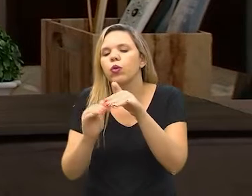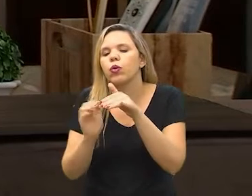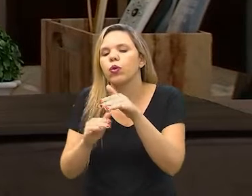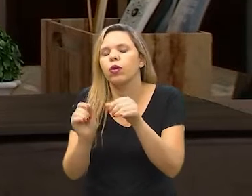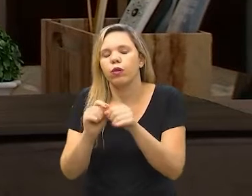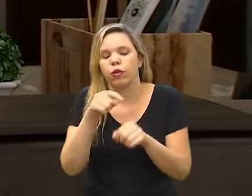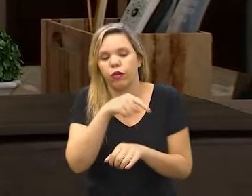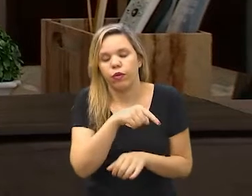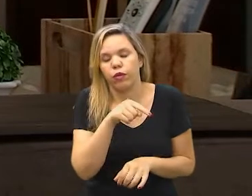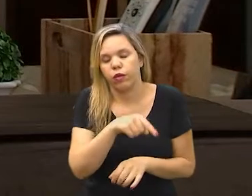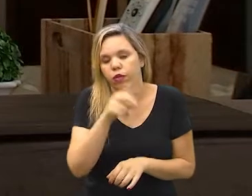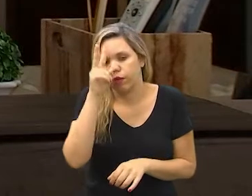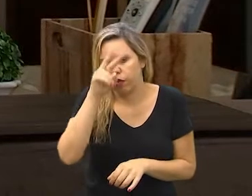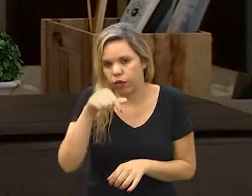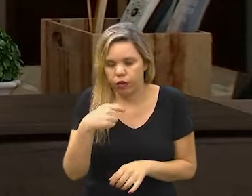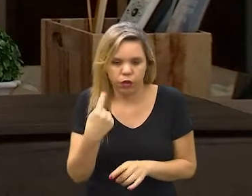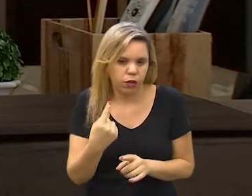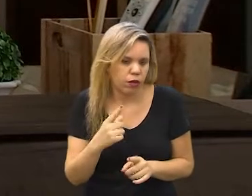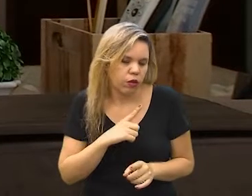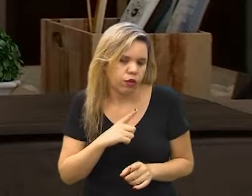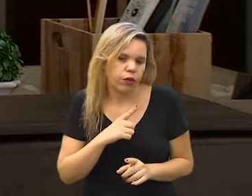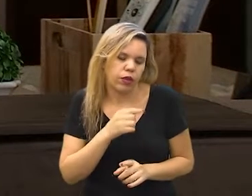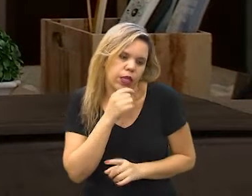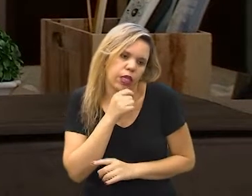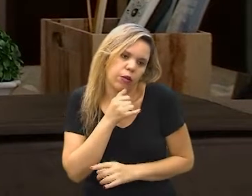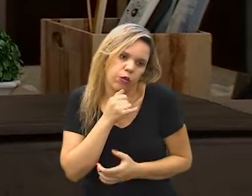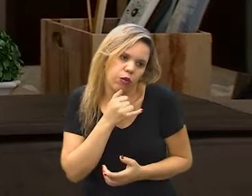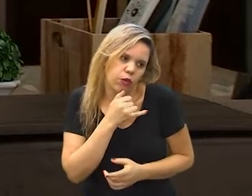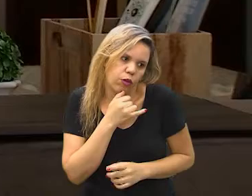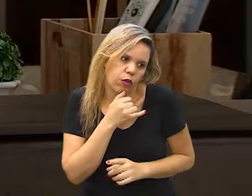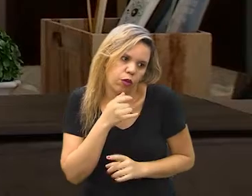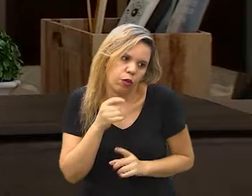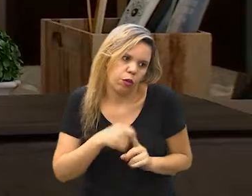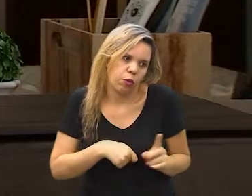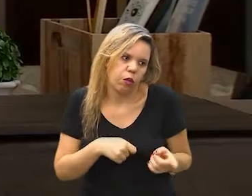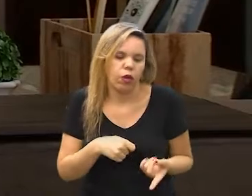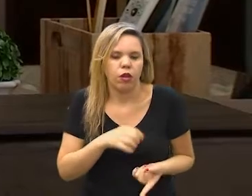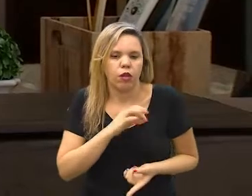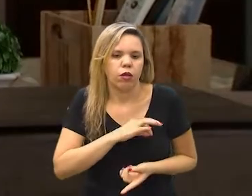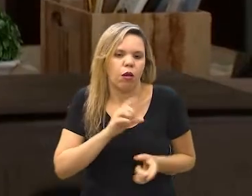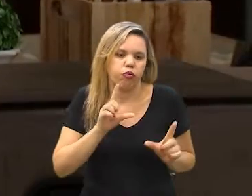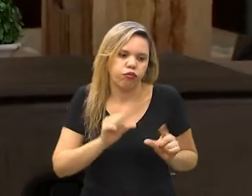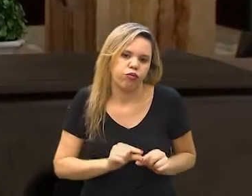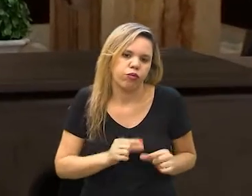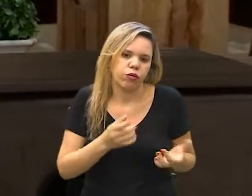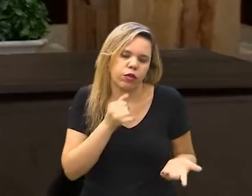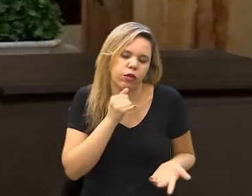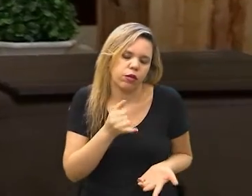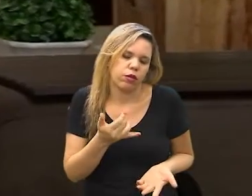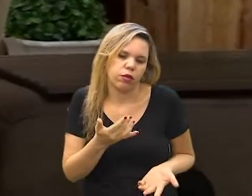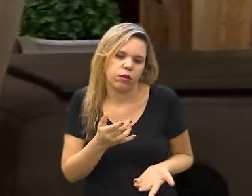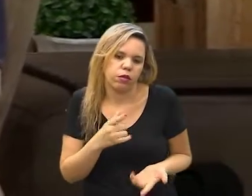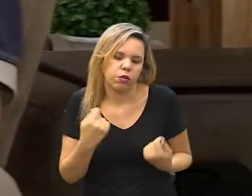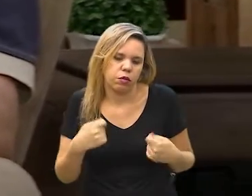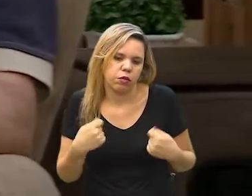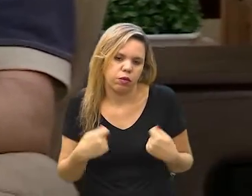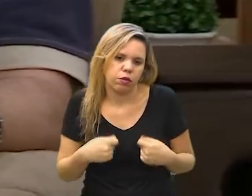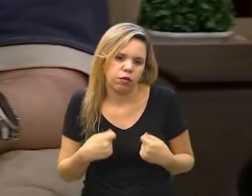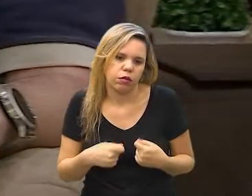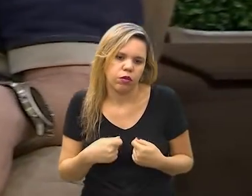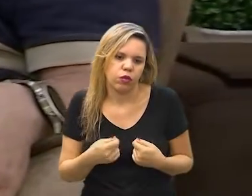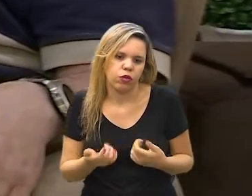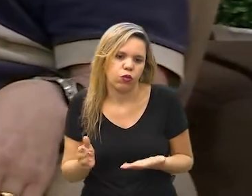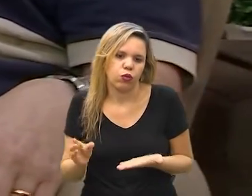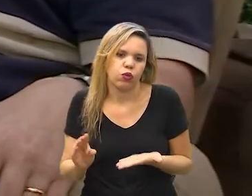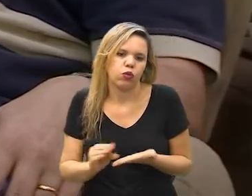ele fazer? Lembrando que uma vez, se tiver um mês com um prolabore talvez um pouco menor, e ele precise resgatar